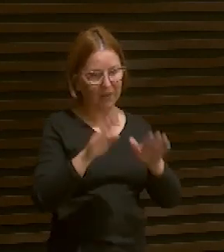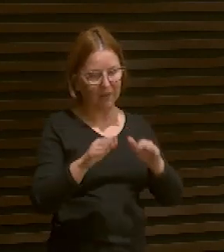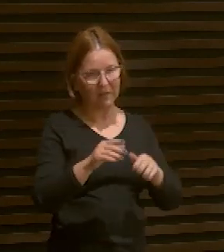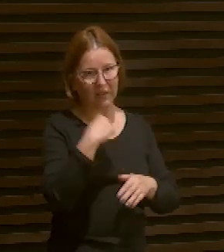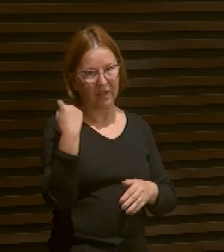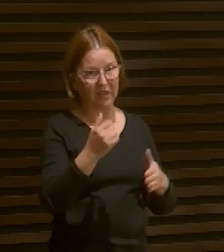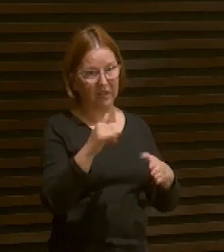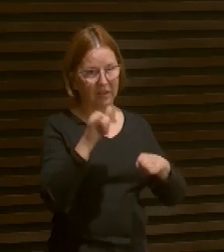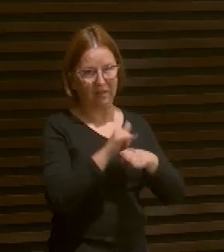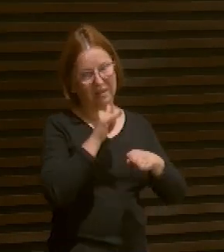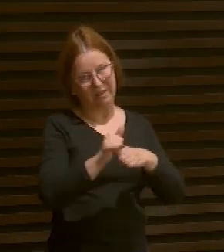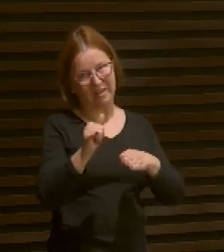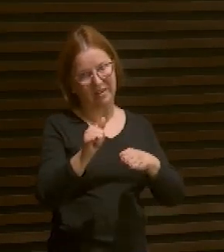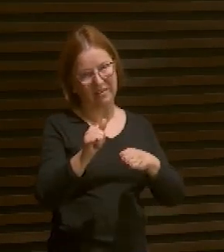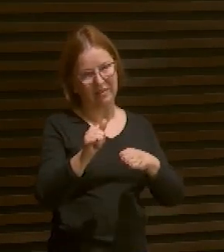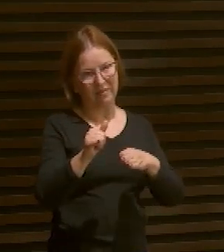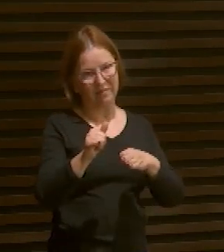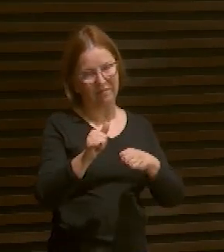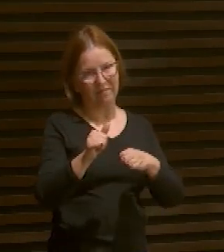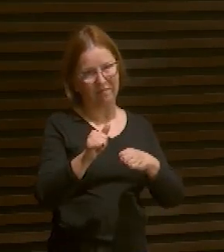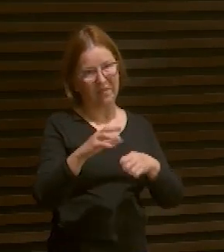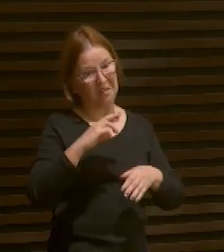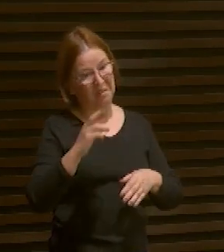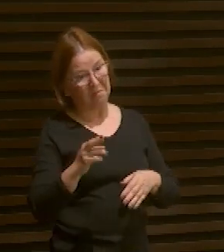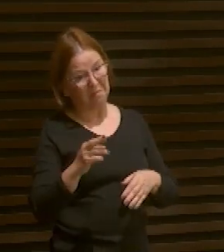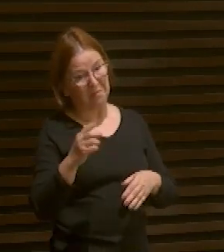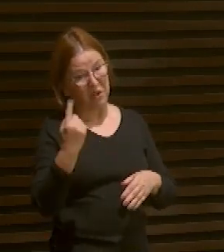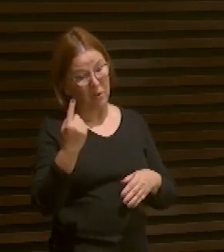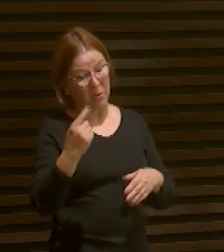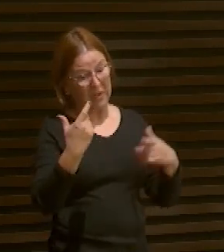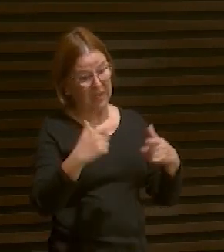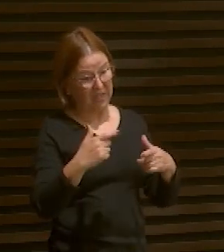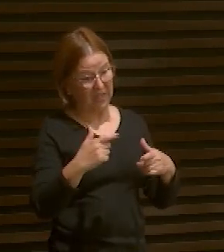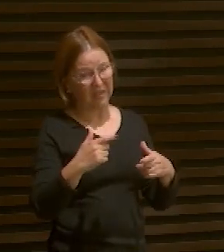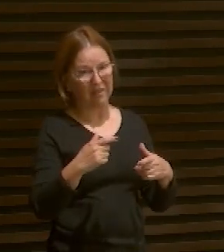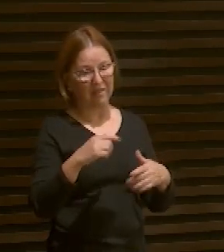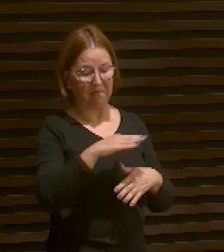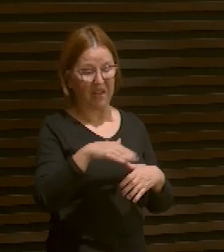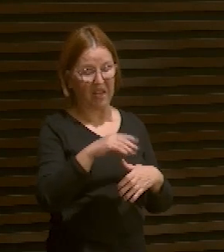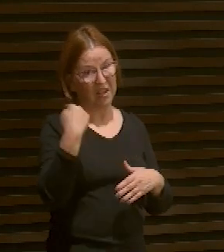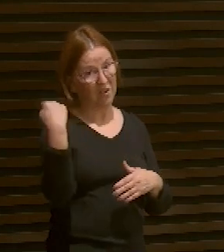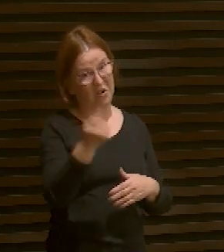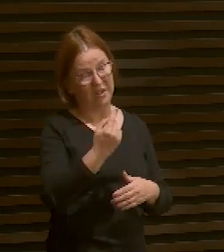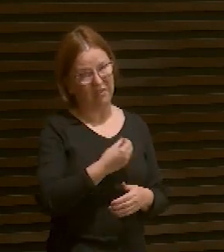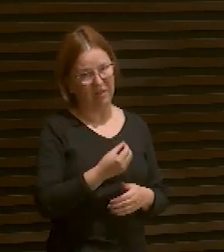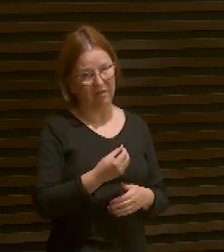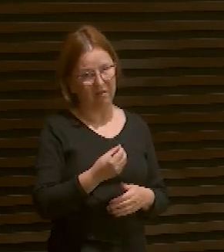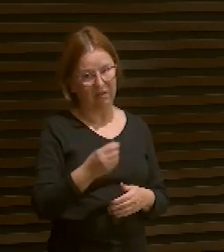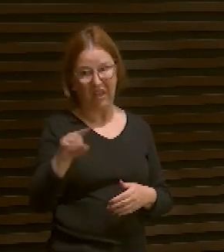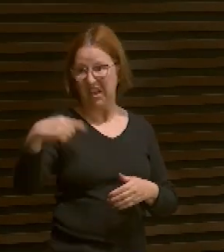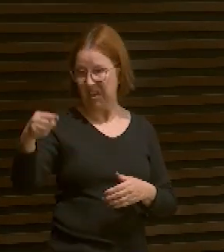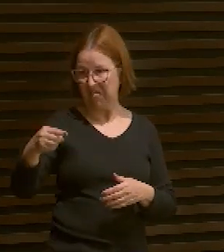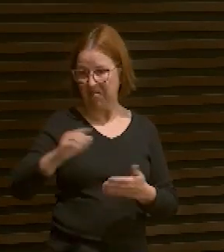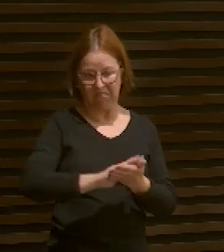nossa estratégia, ela dá resultado numa área da nossa vida. Em compensação, nas outras, está tudo destruído.